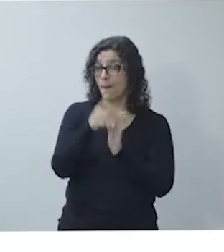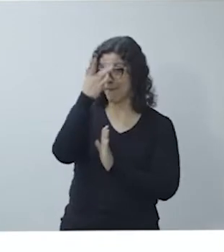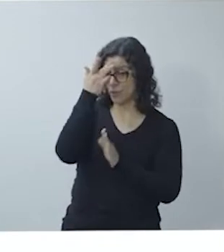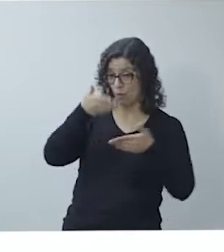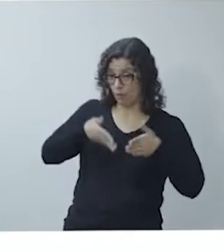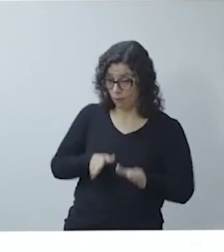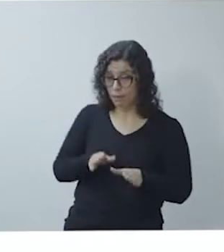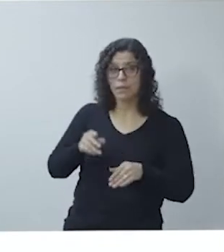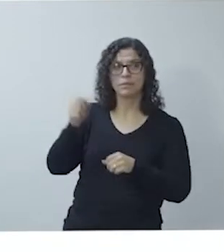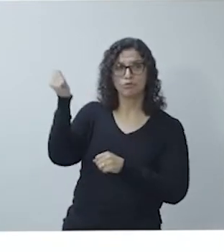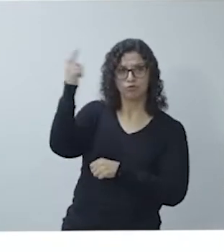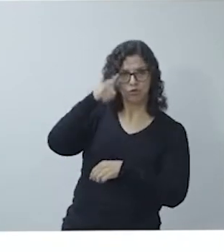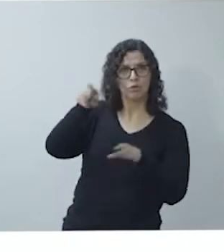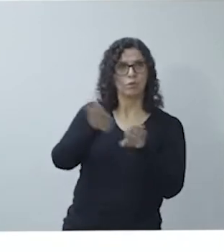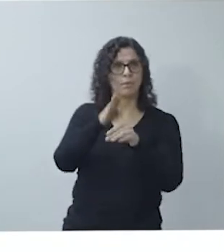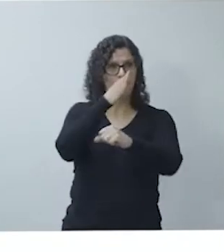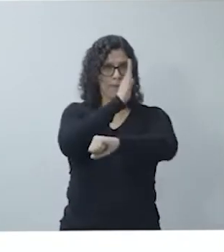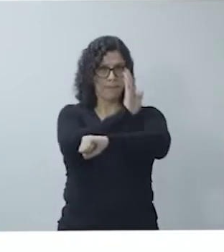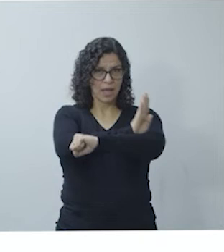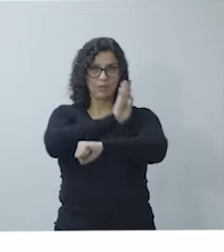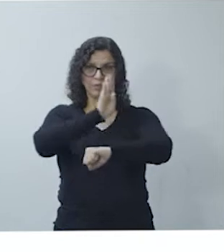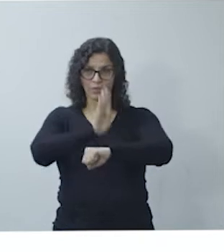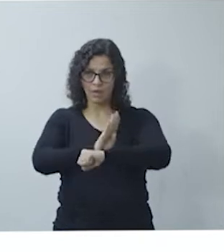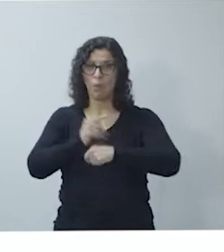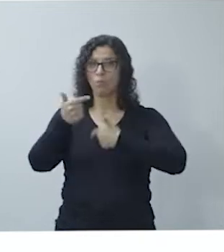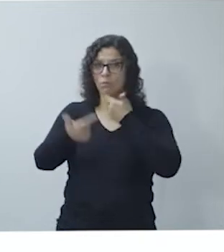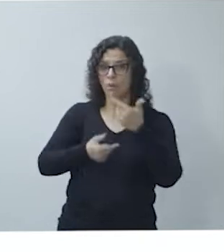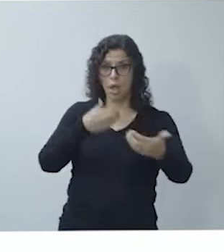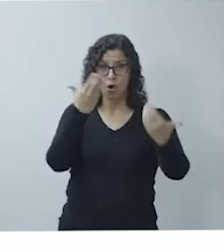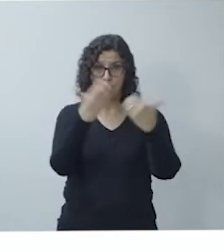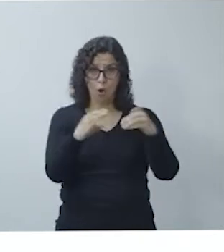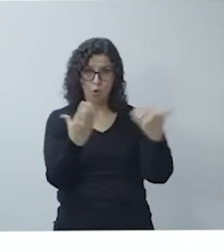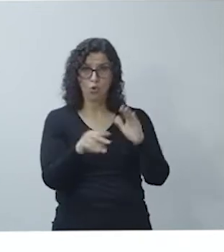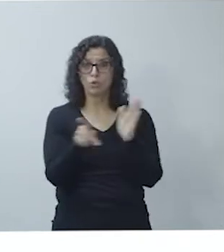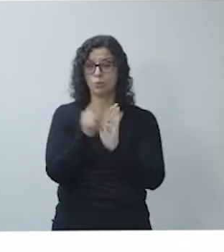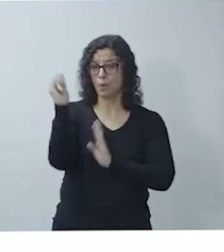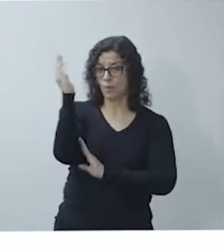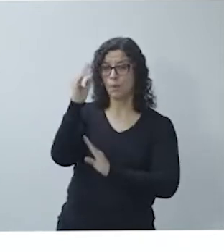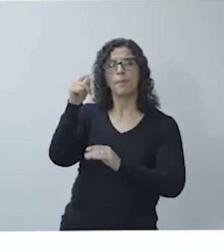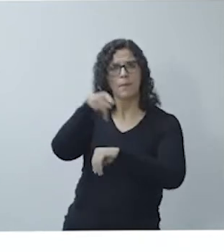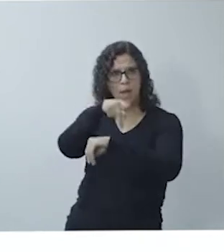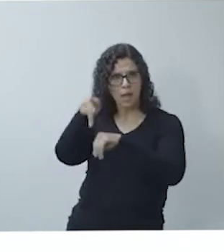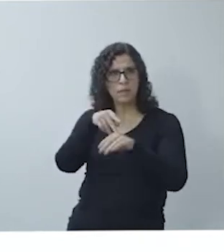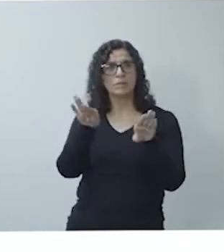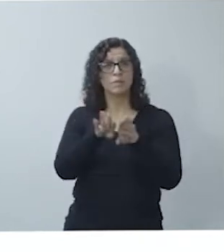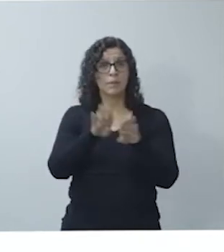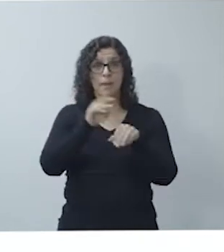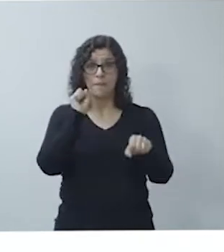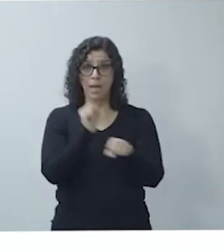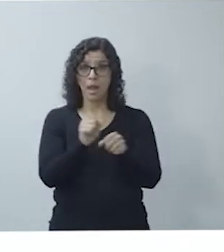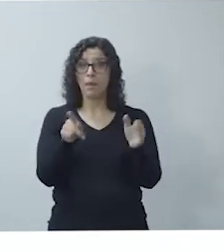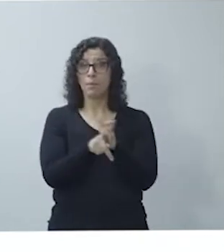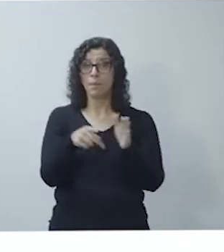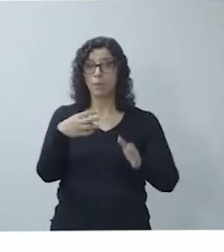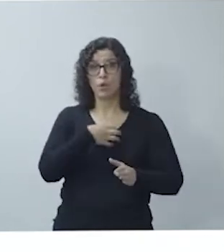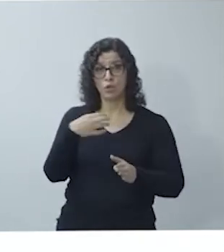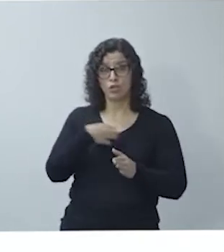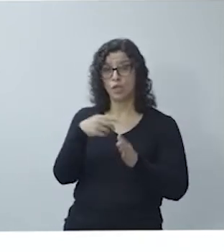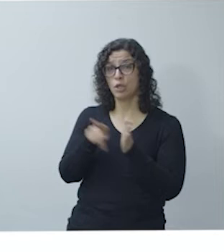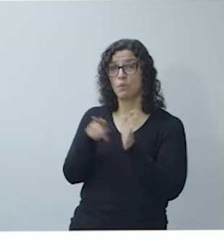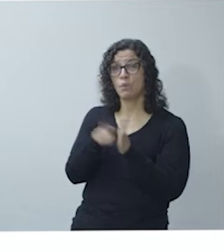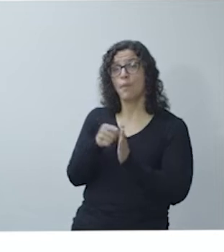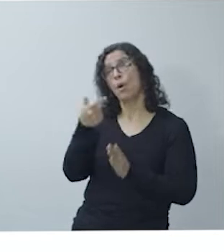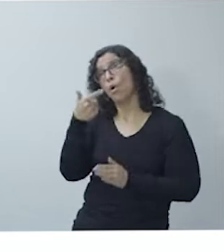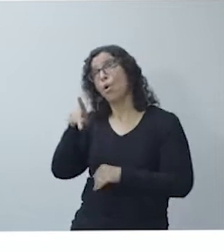é, ser bacharel e depois empregado público nacionalista, deixando a atividade da canalha estrangeira o